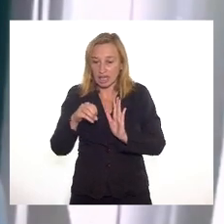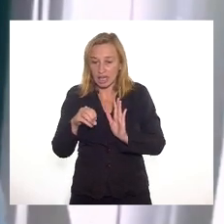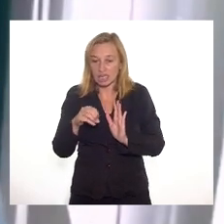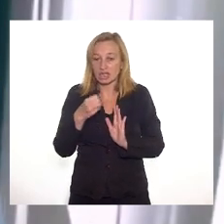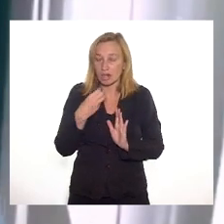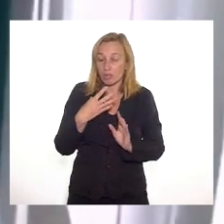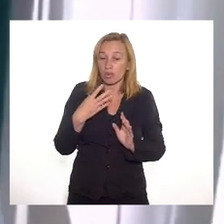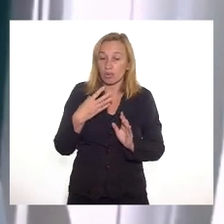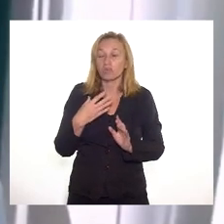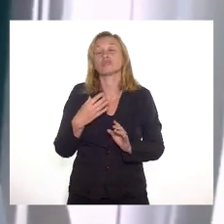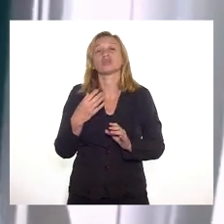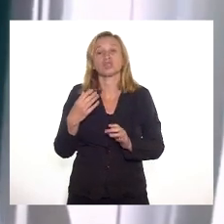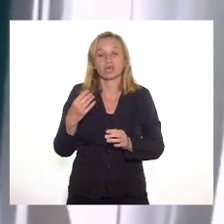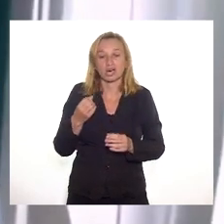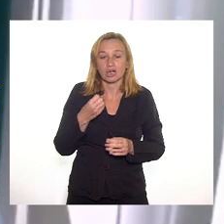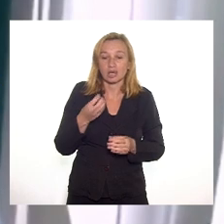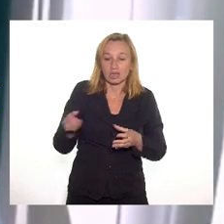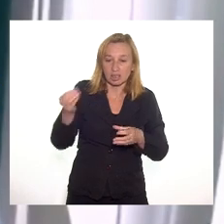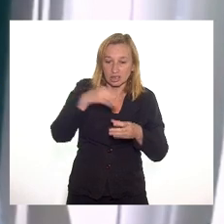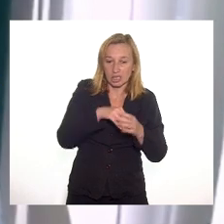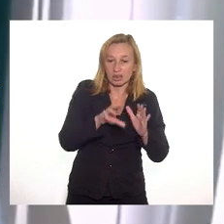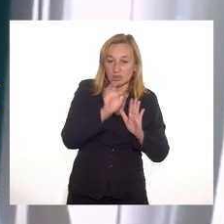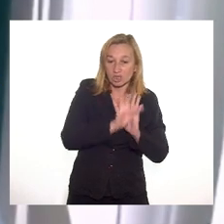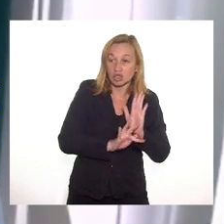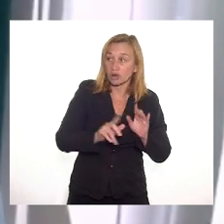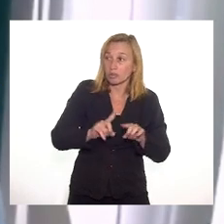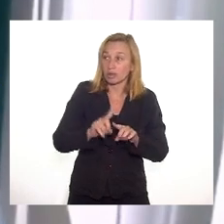uma boa emenda, merece entrar no texto, mas ela não